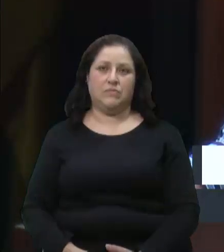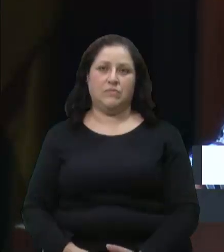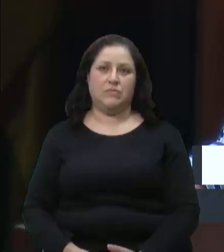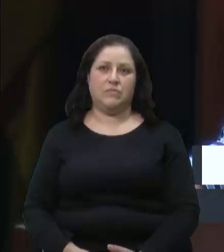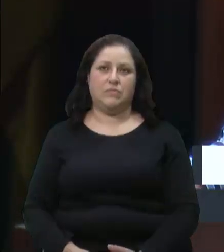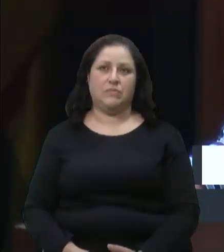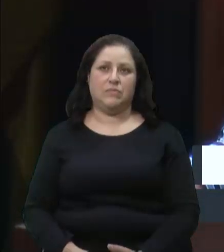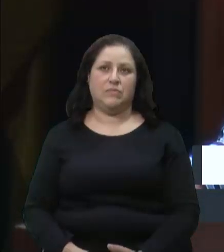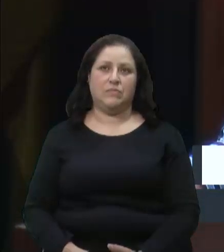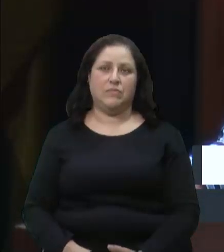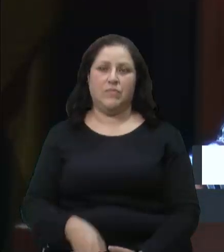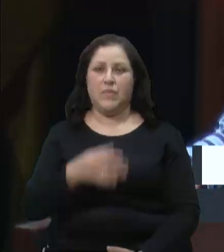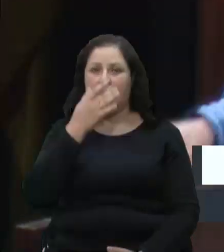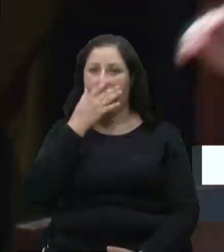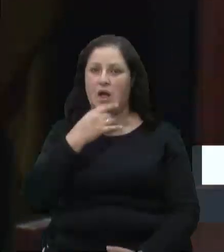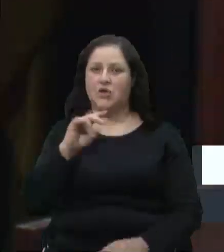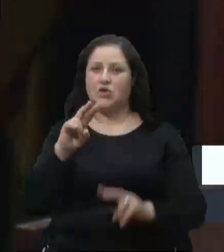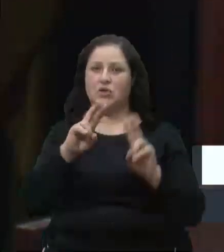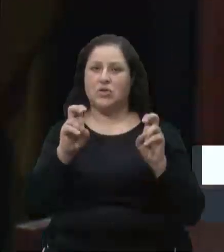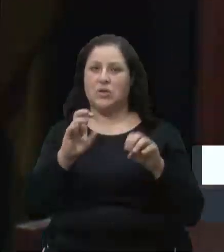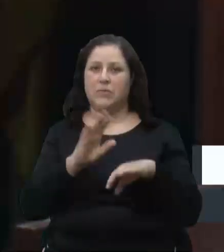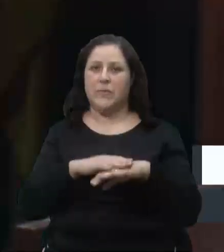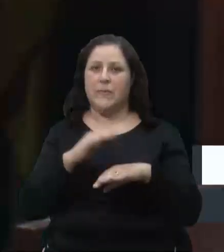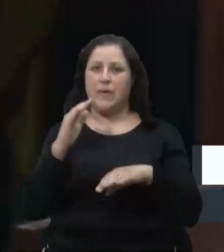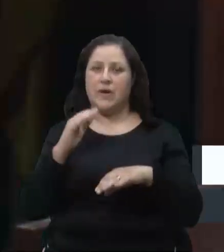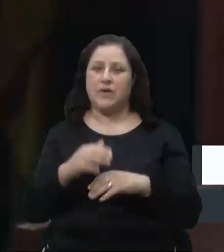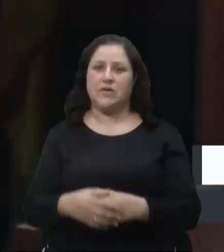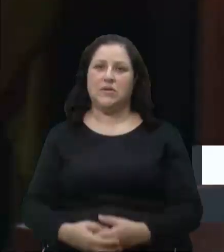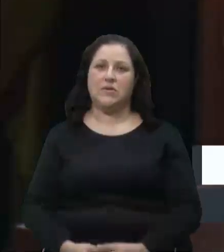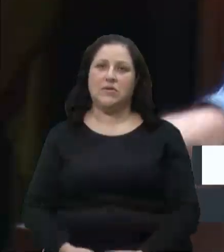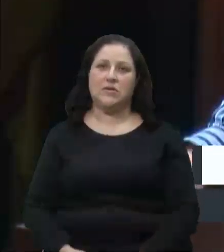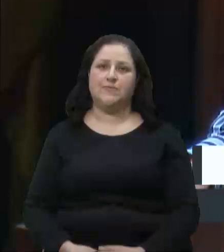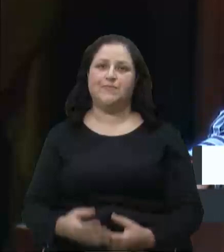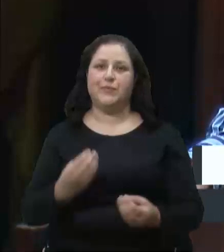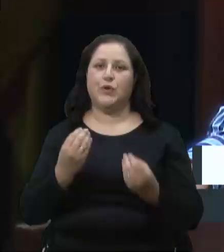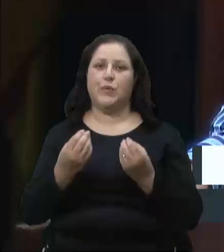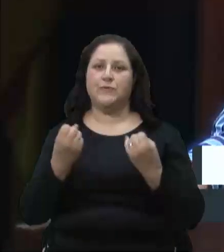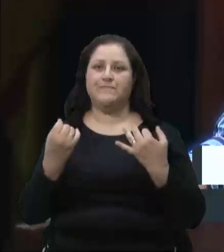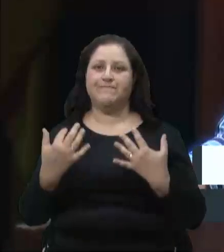eu acho que é um dos temas mais, como é que eu posso